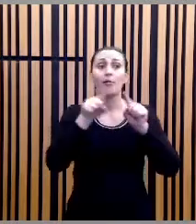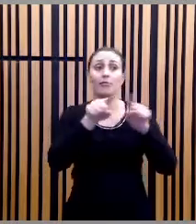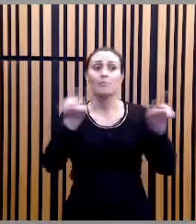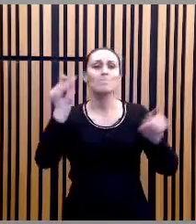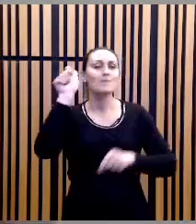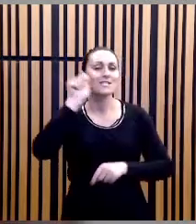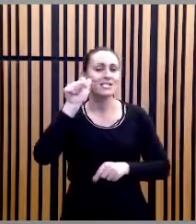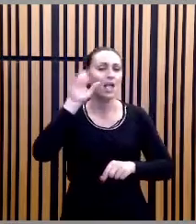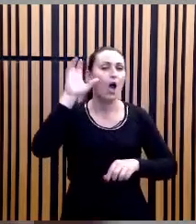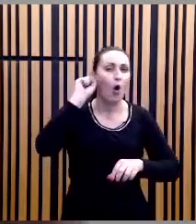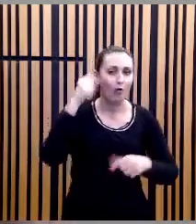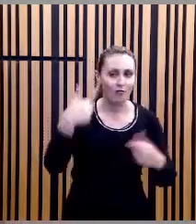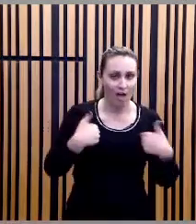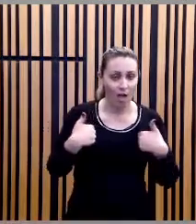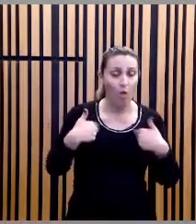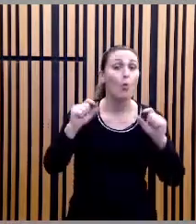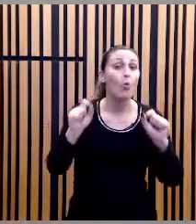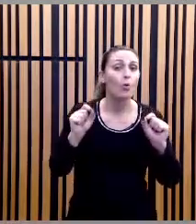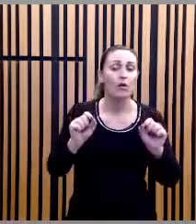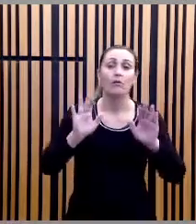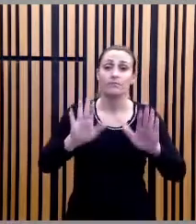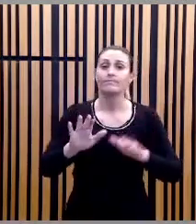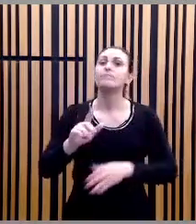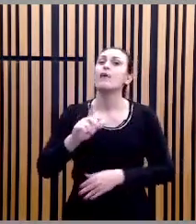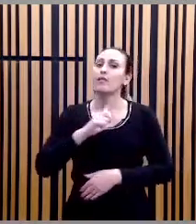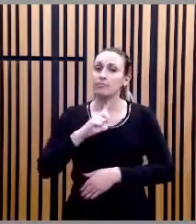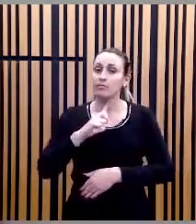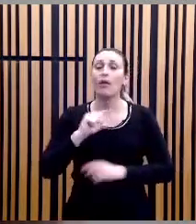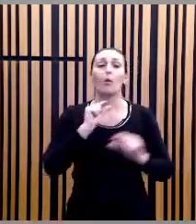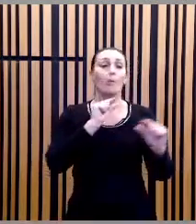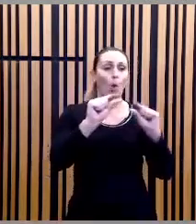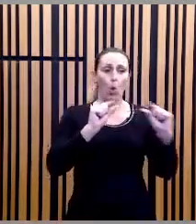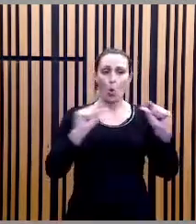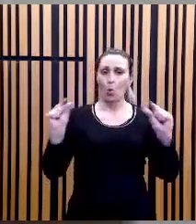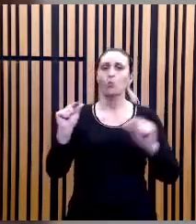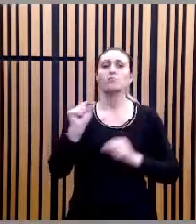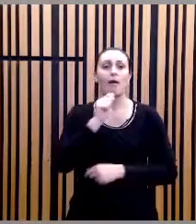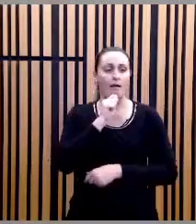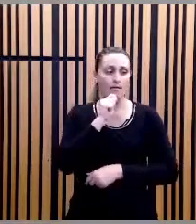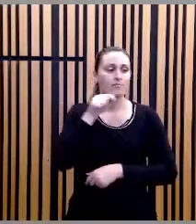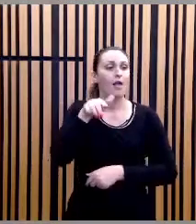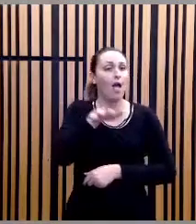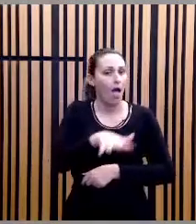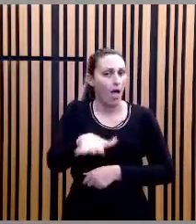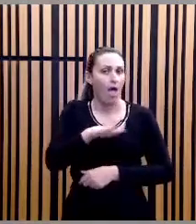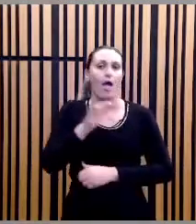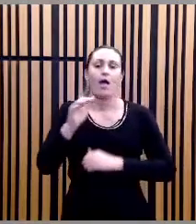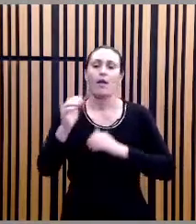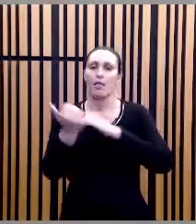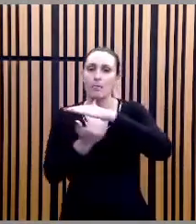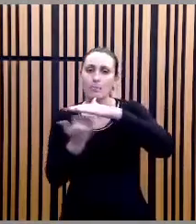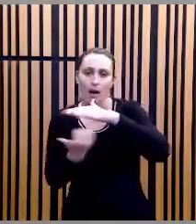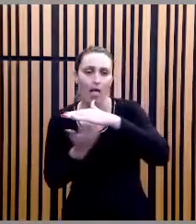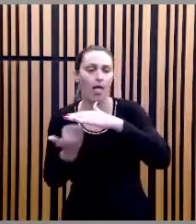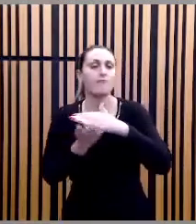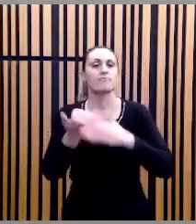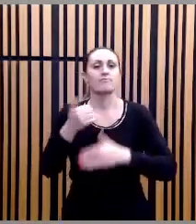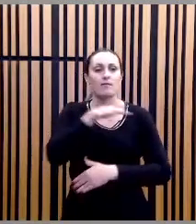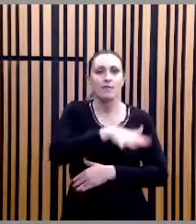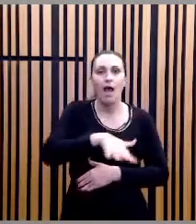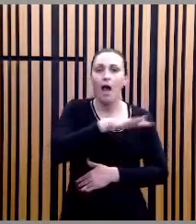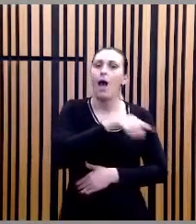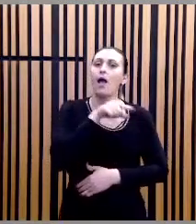pessoal. Ainda somos poucas na área de tecnologia, na área de empresas, mulheres